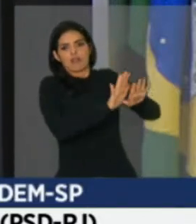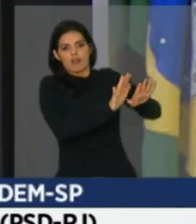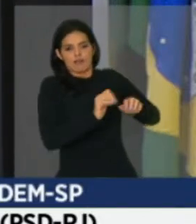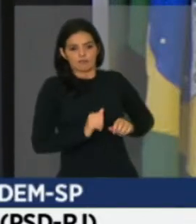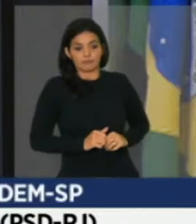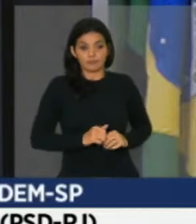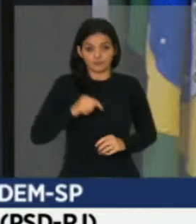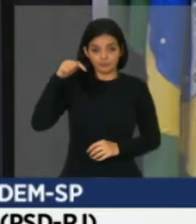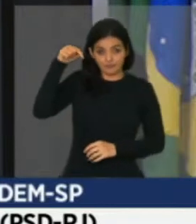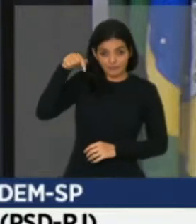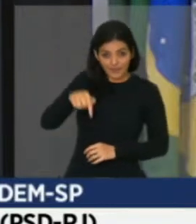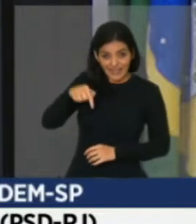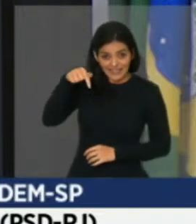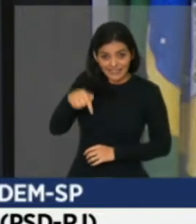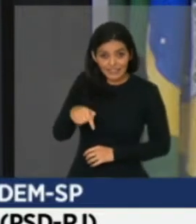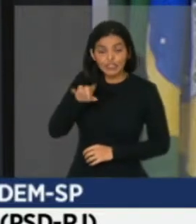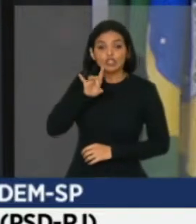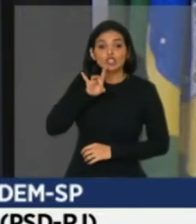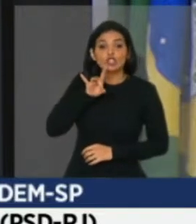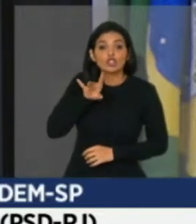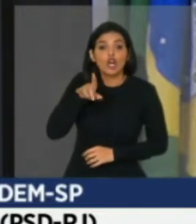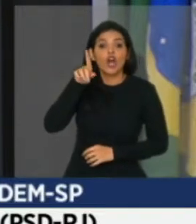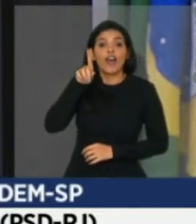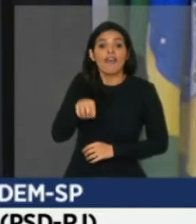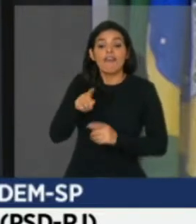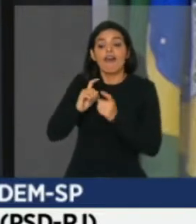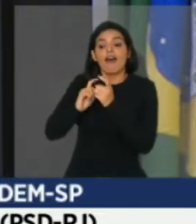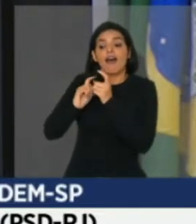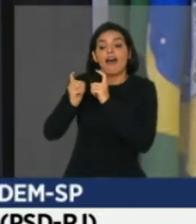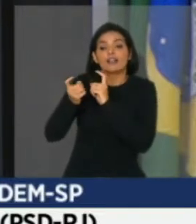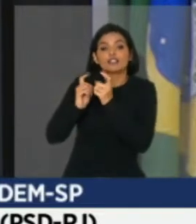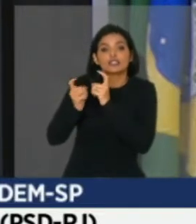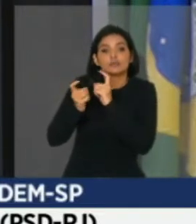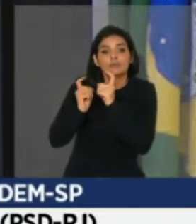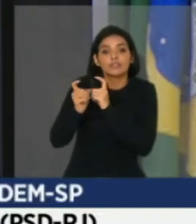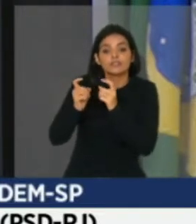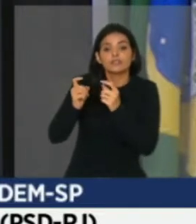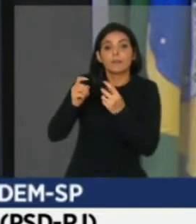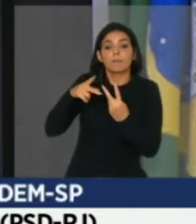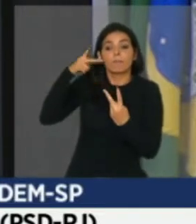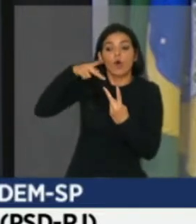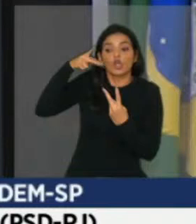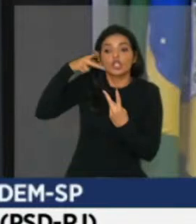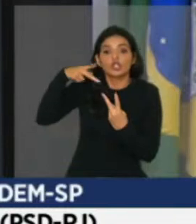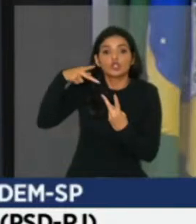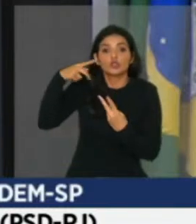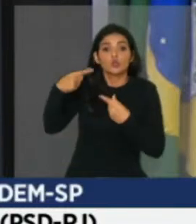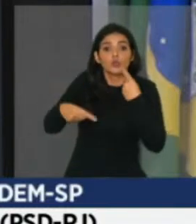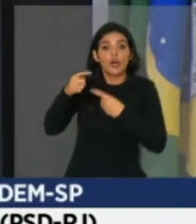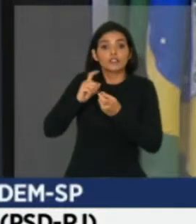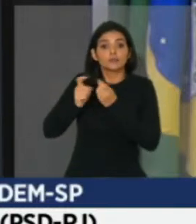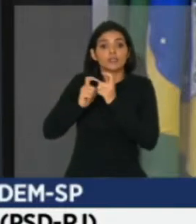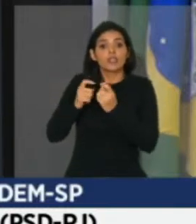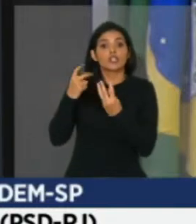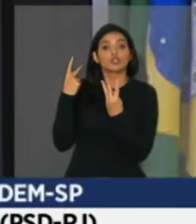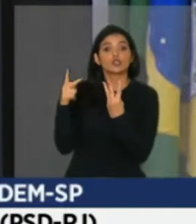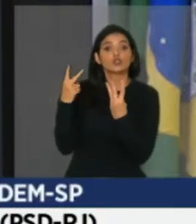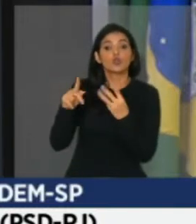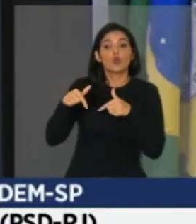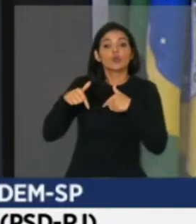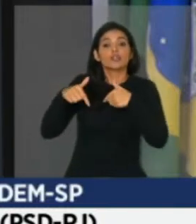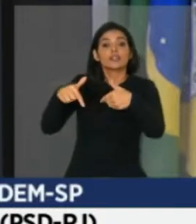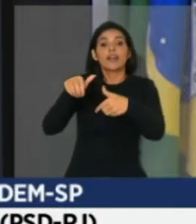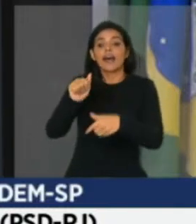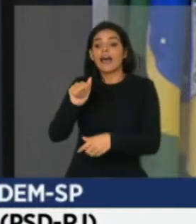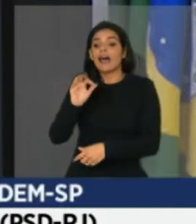se examina a esfera administrativa e político-administrativa dos atos